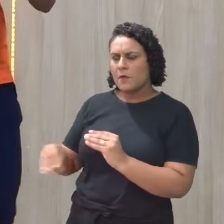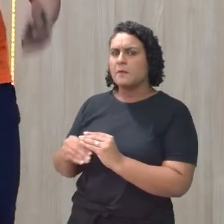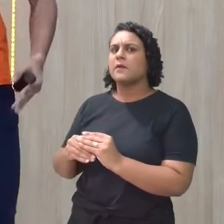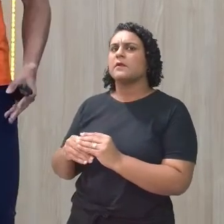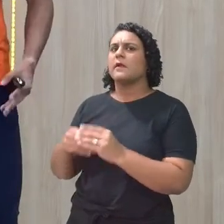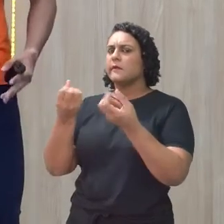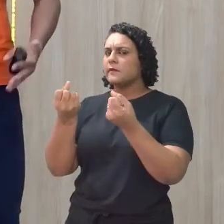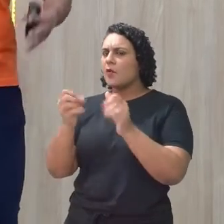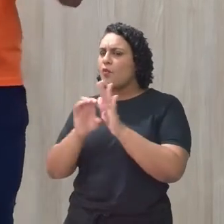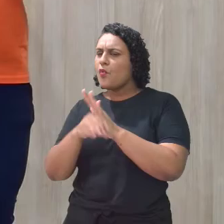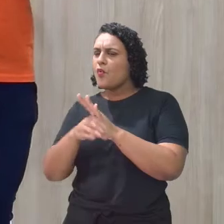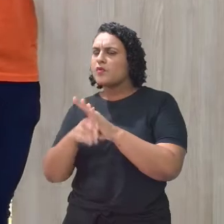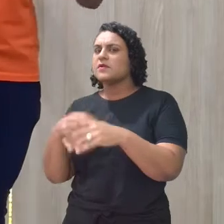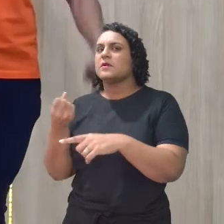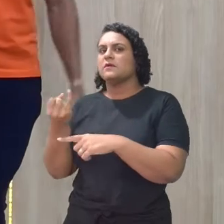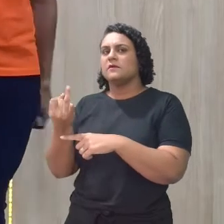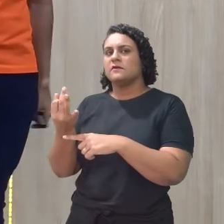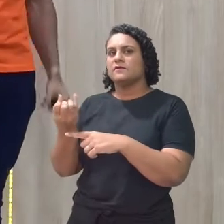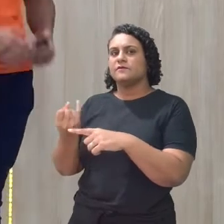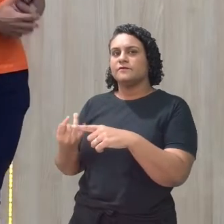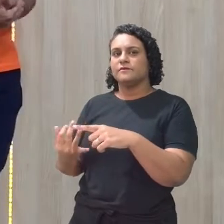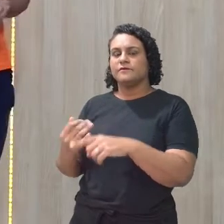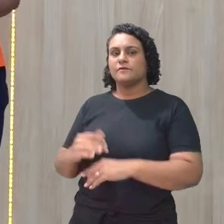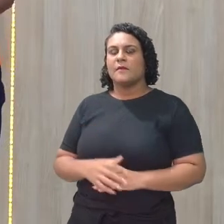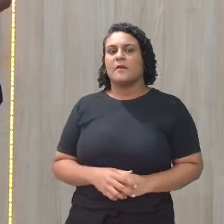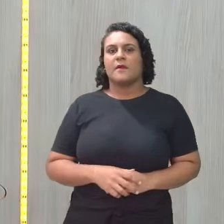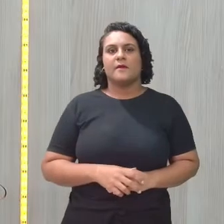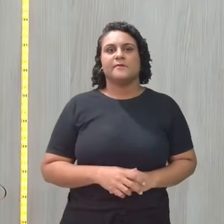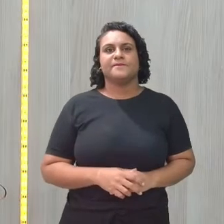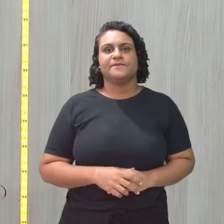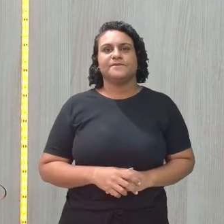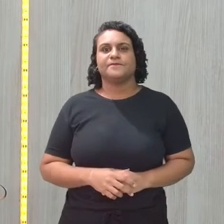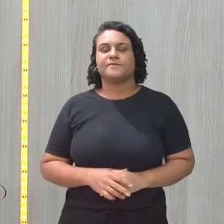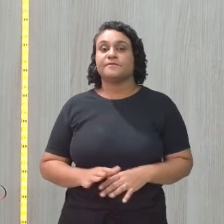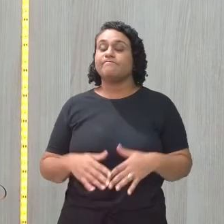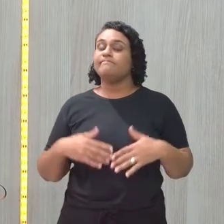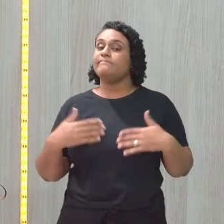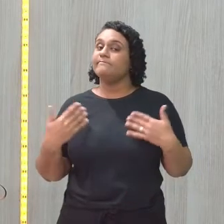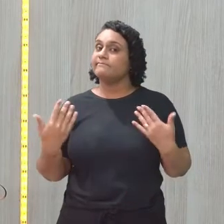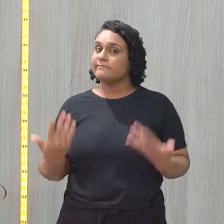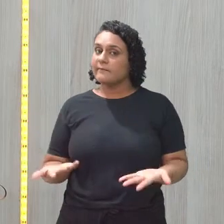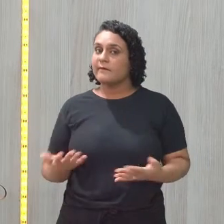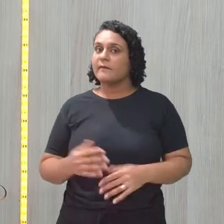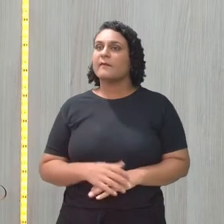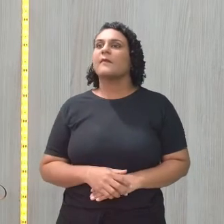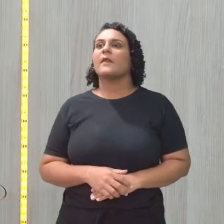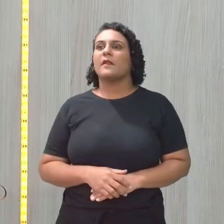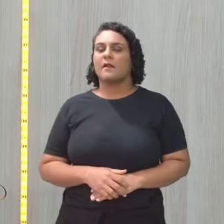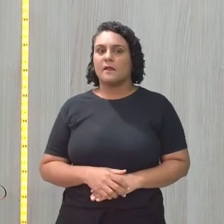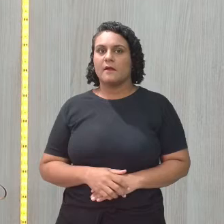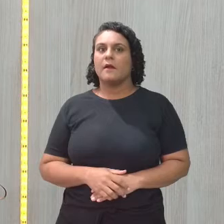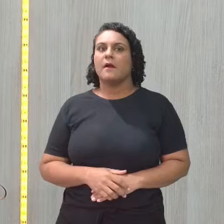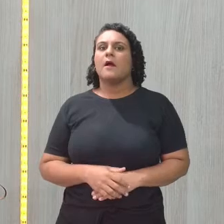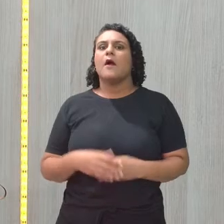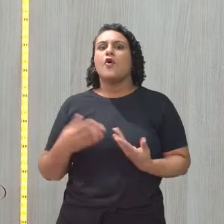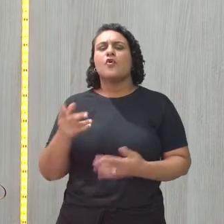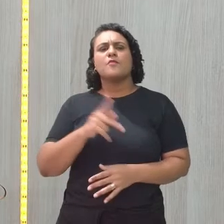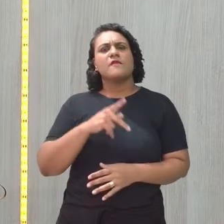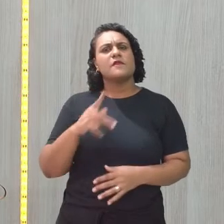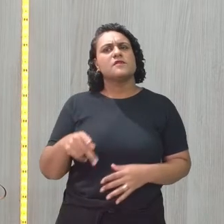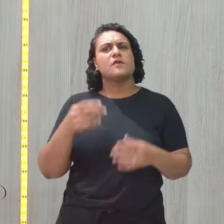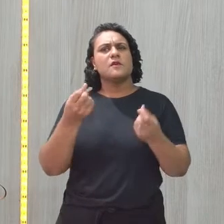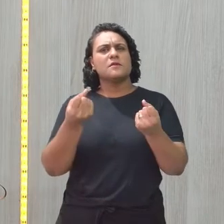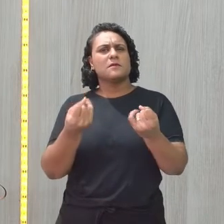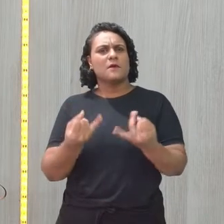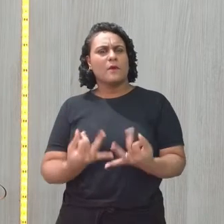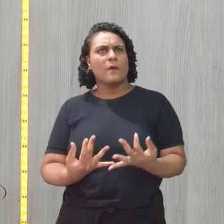aí da definição de fração? Fale comigo. E aí, Pedro, olha, aquela parte que o professor Pedro falou, né, ou seja, de